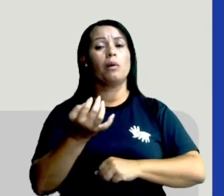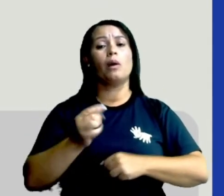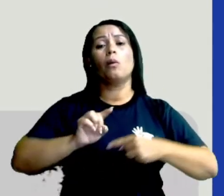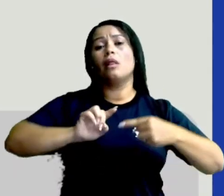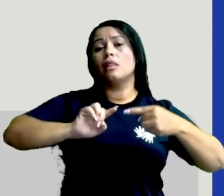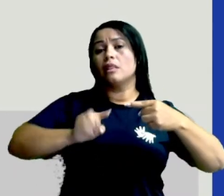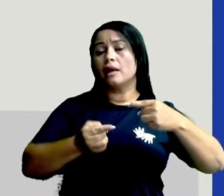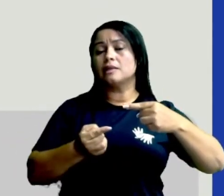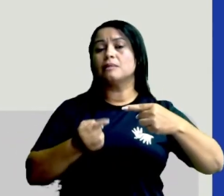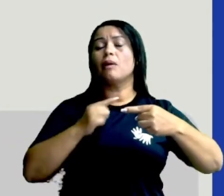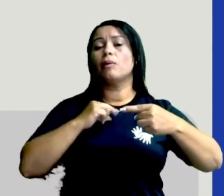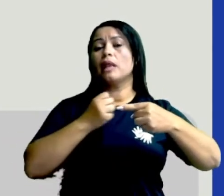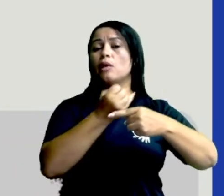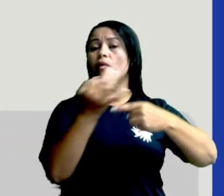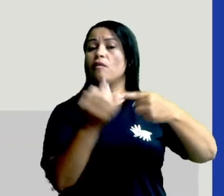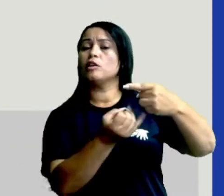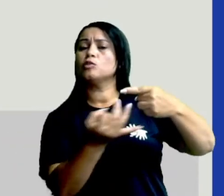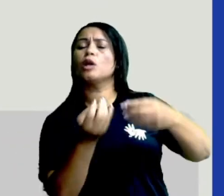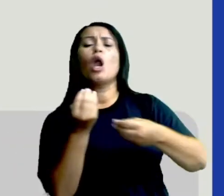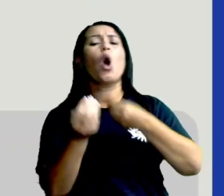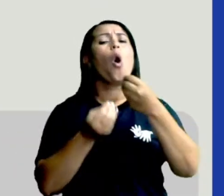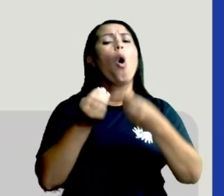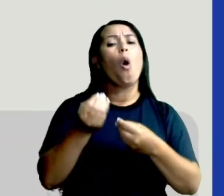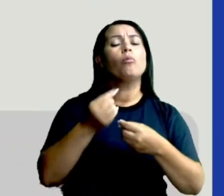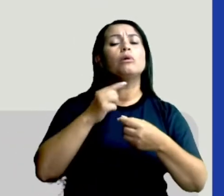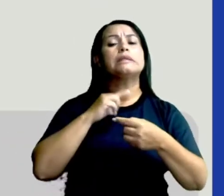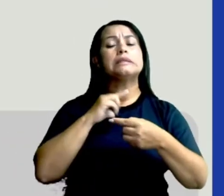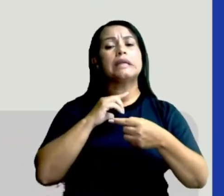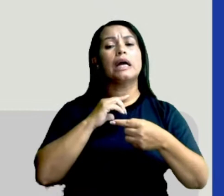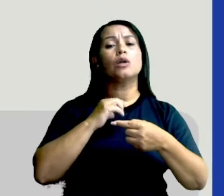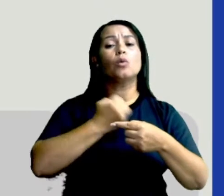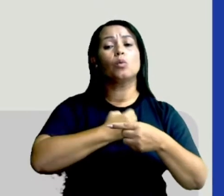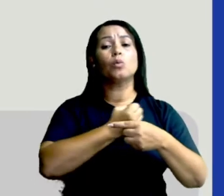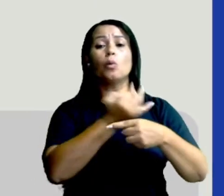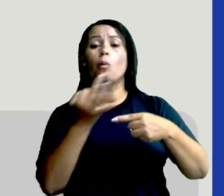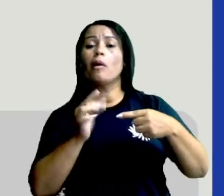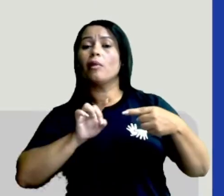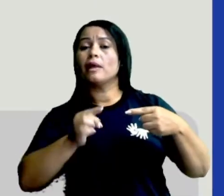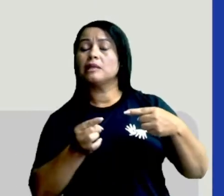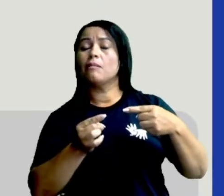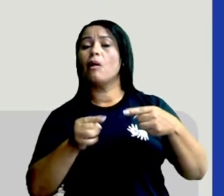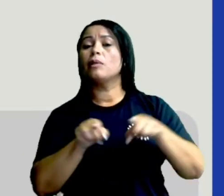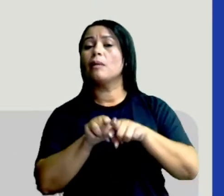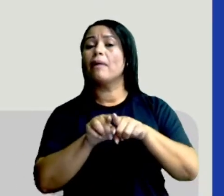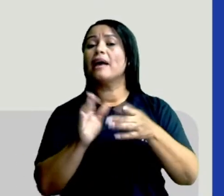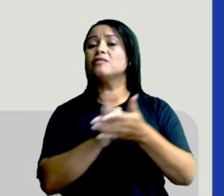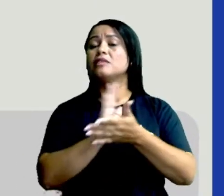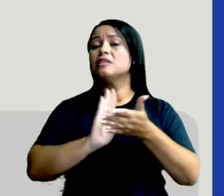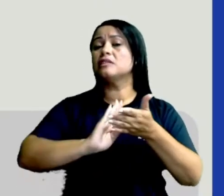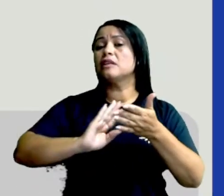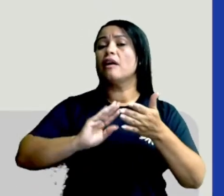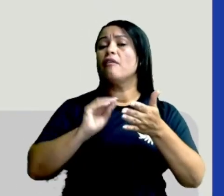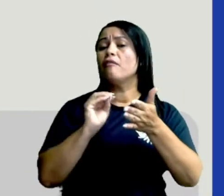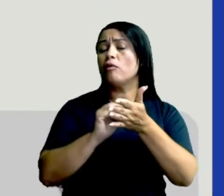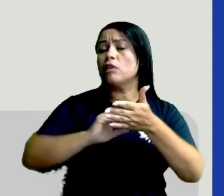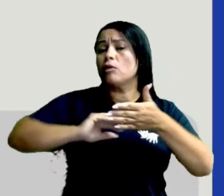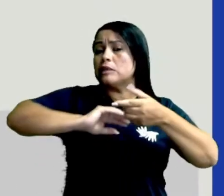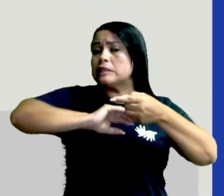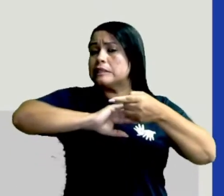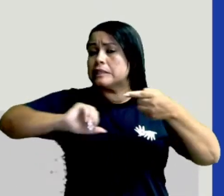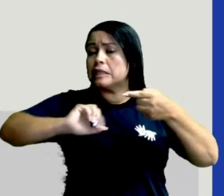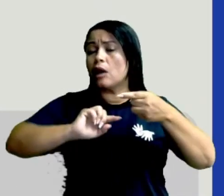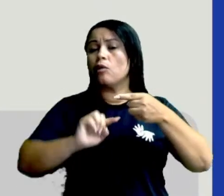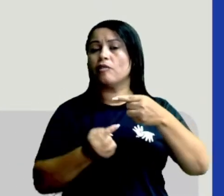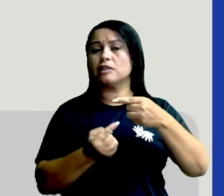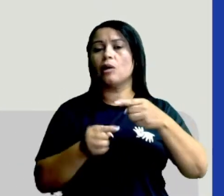sua forma fracionária, conserva-se um número decimal sem a vírgula no numerador da fração e